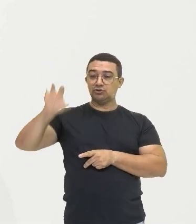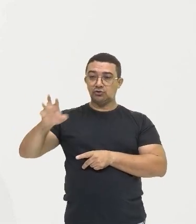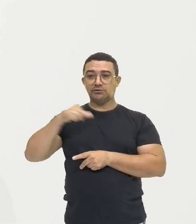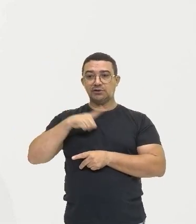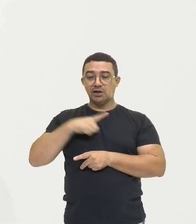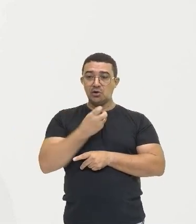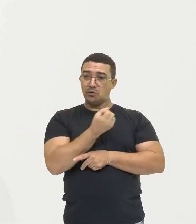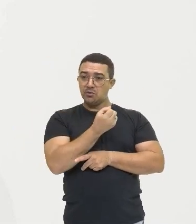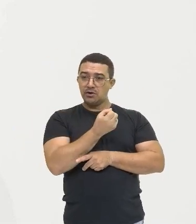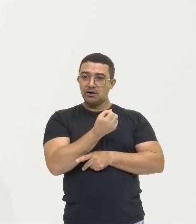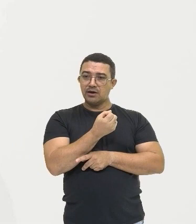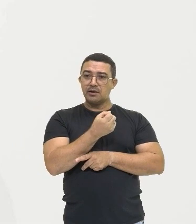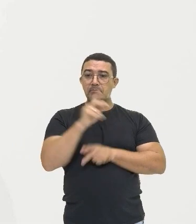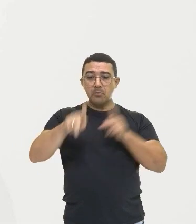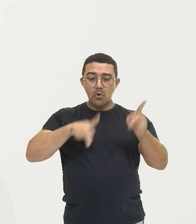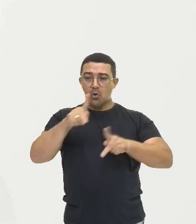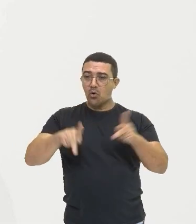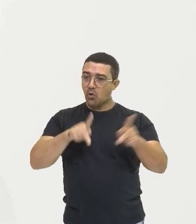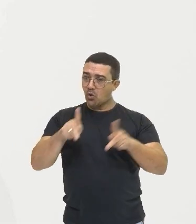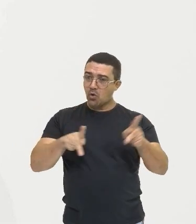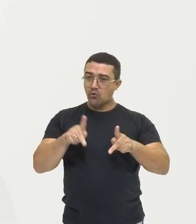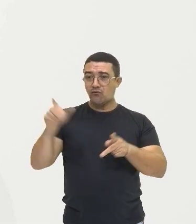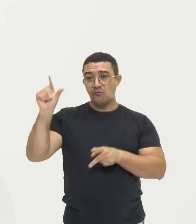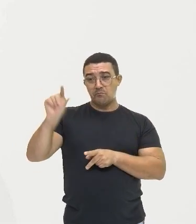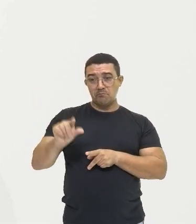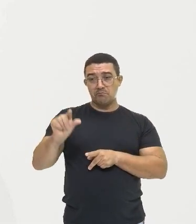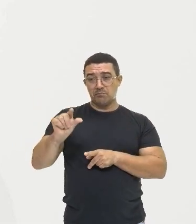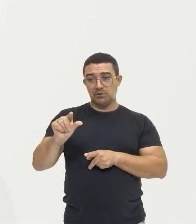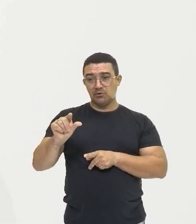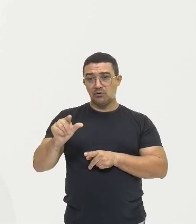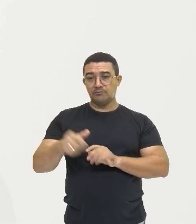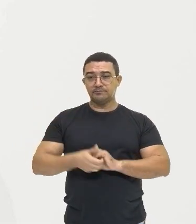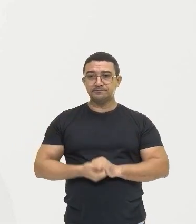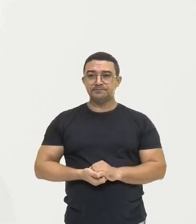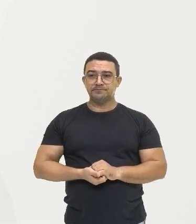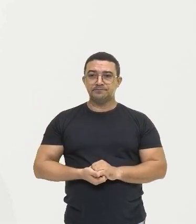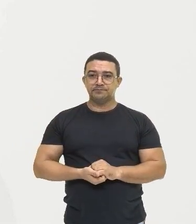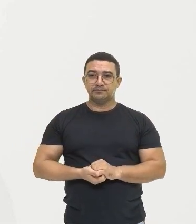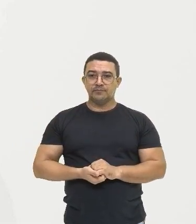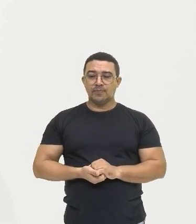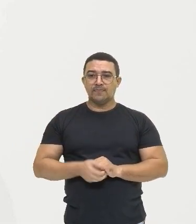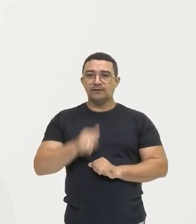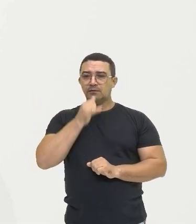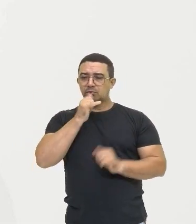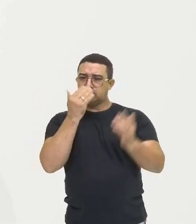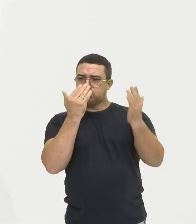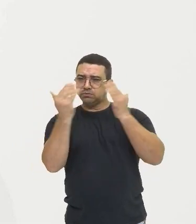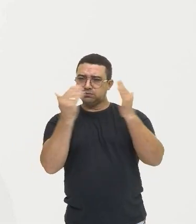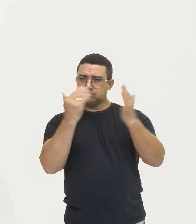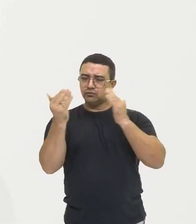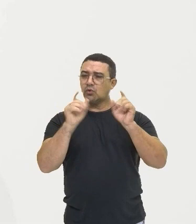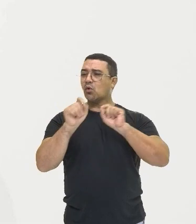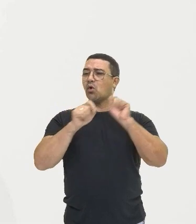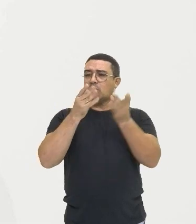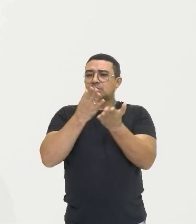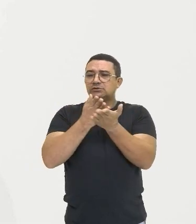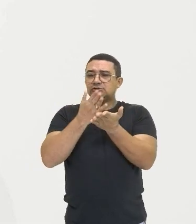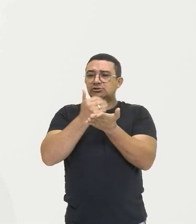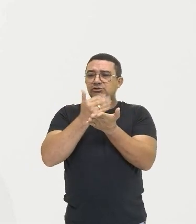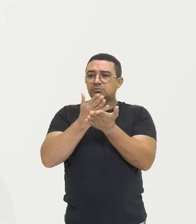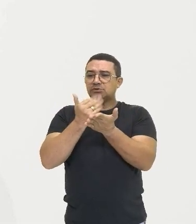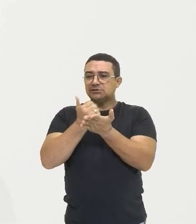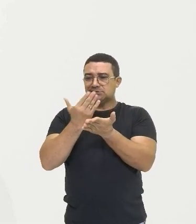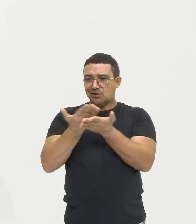um quantitativo populacional menor, certo? Então, quando a gente analisa a distribuição da população